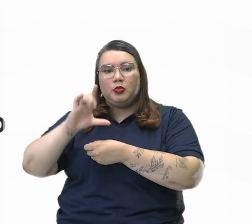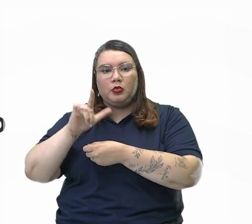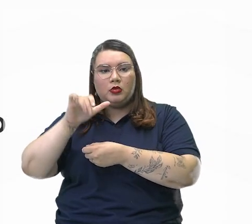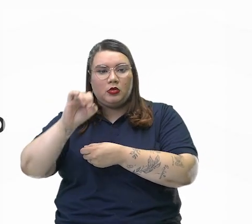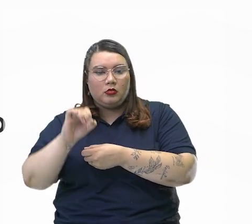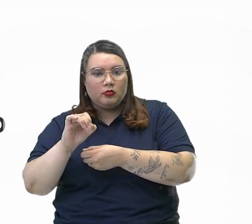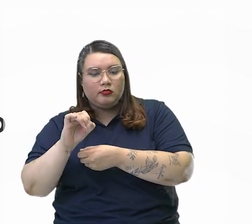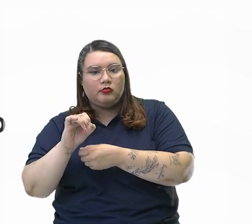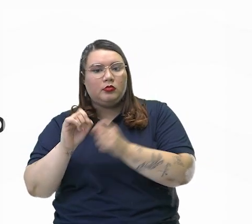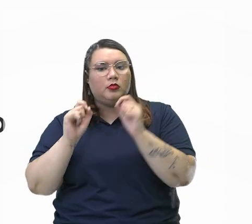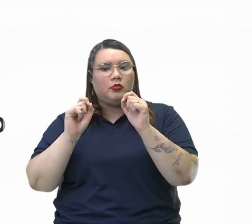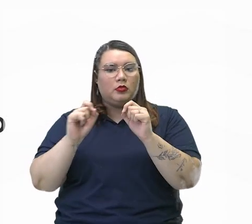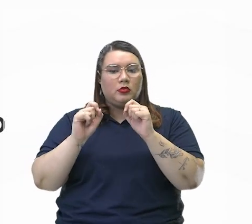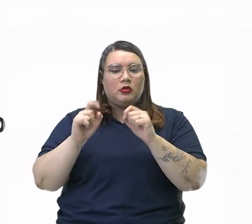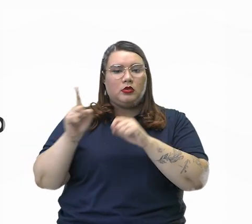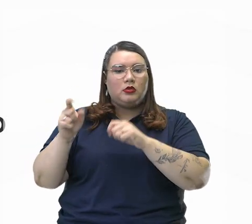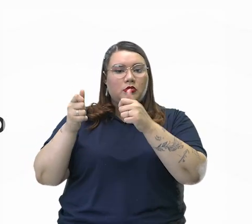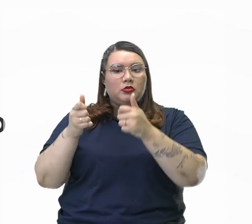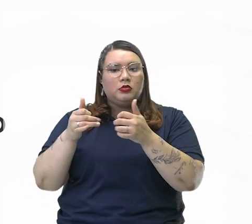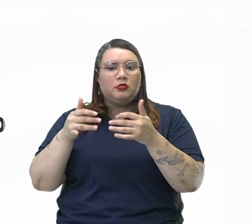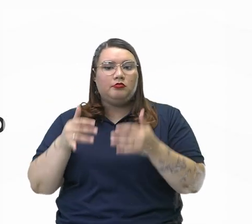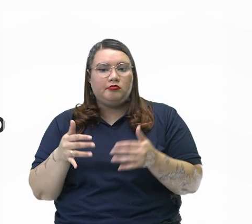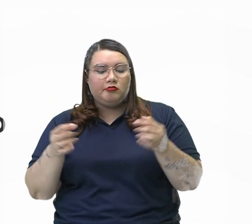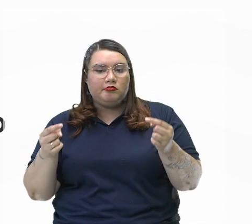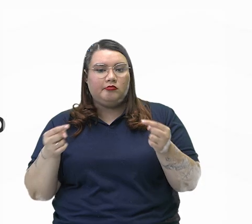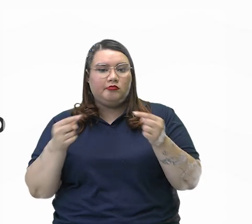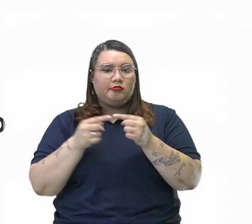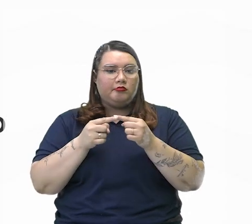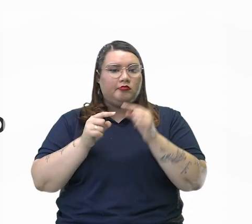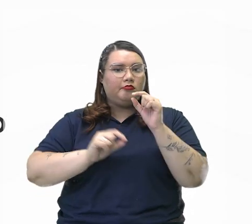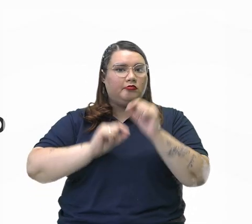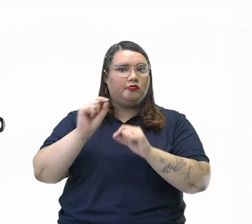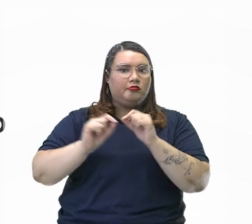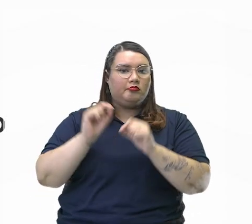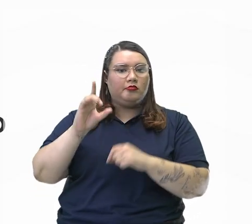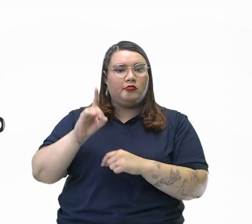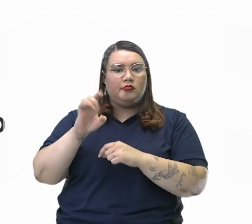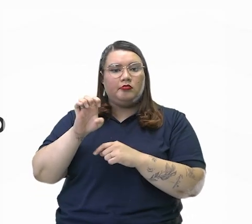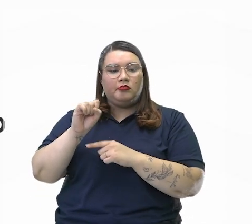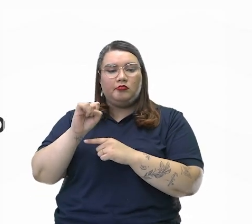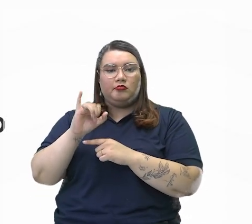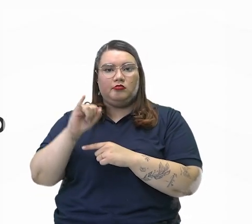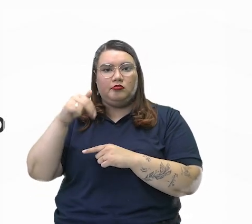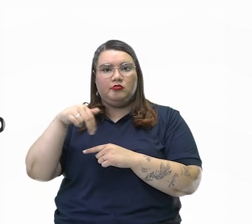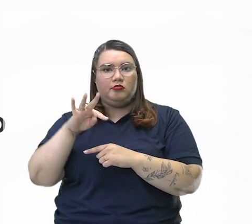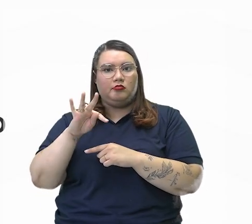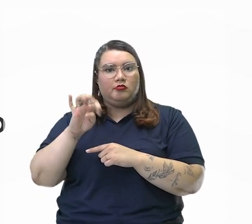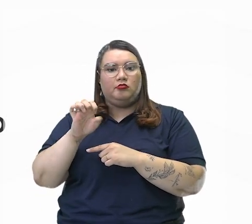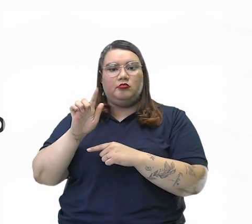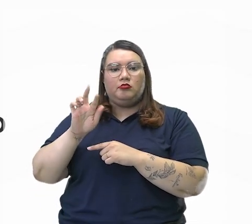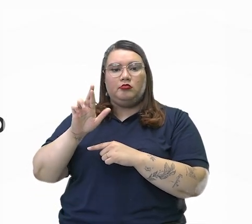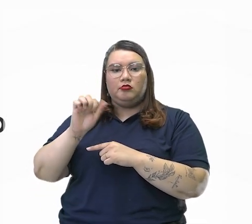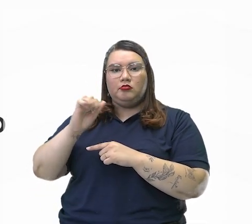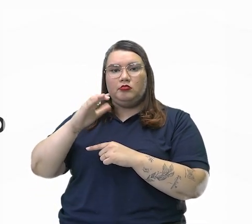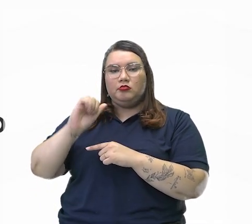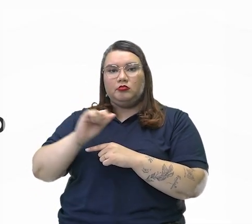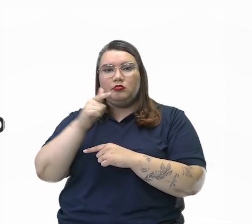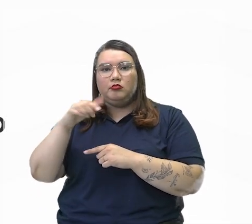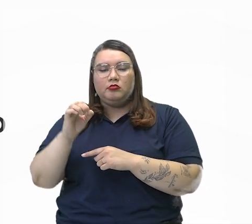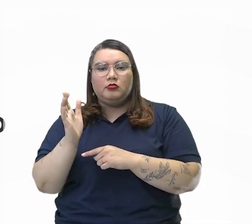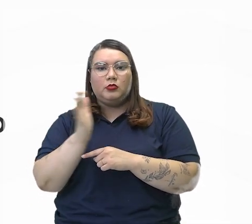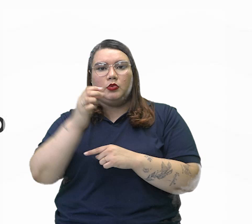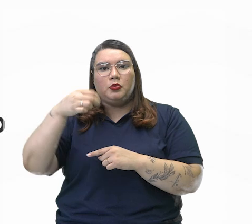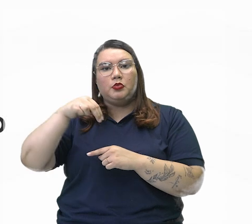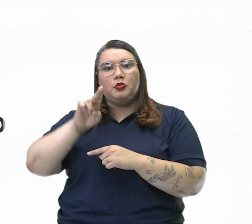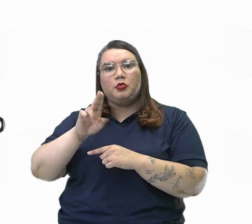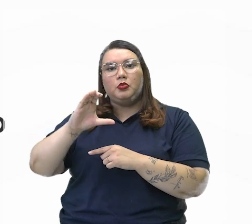estável. Quando se fala aí dessa transformação, nada mais é do que uma desintegração nuclear. E